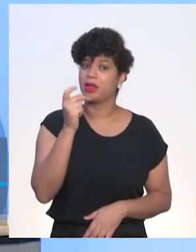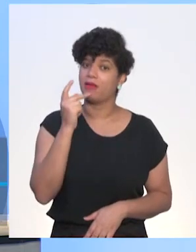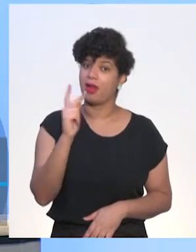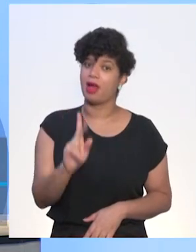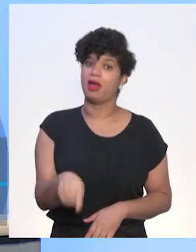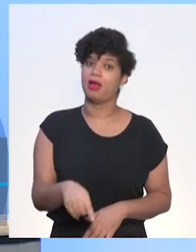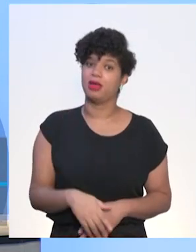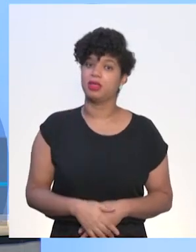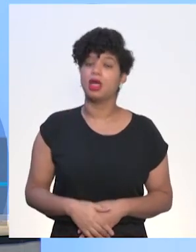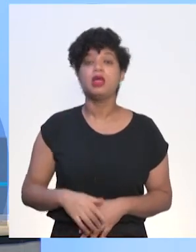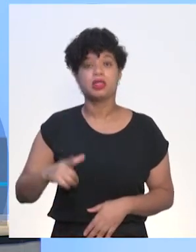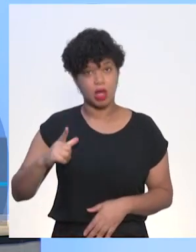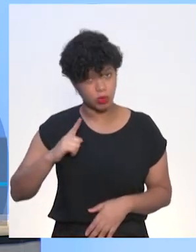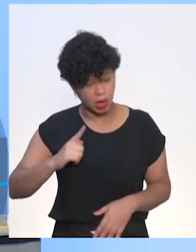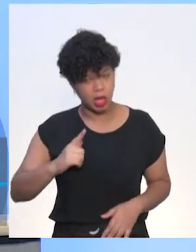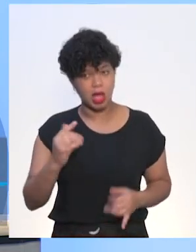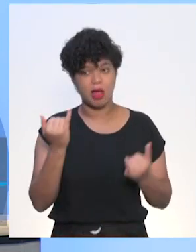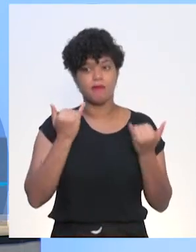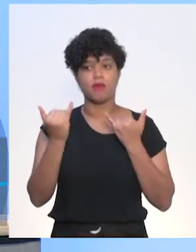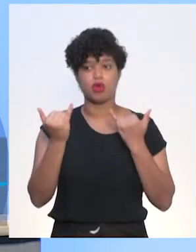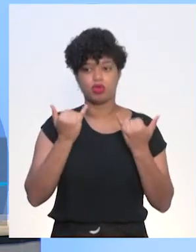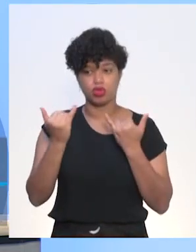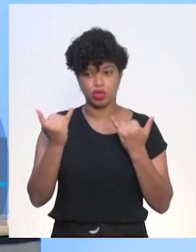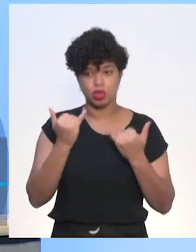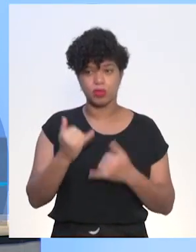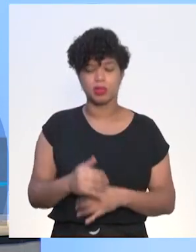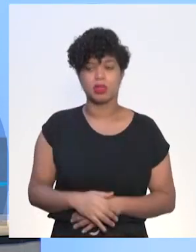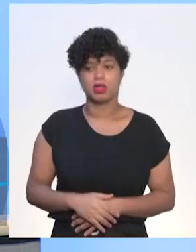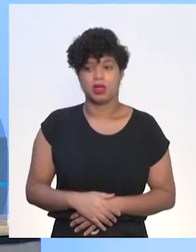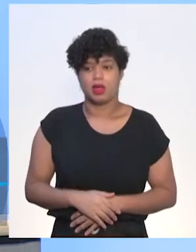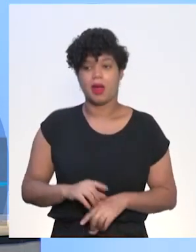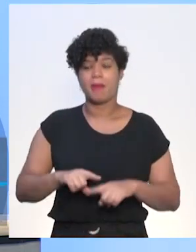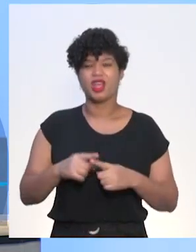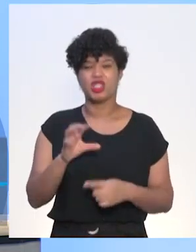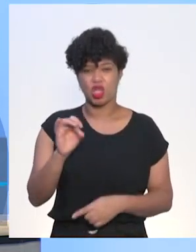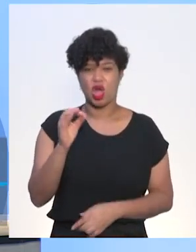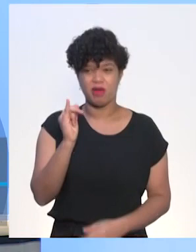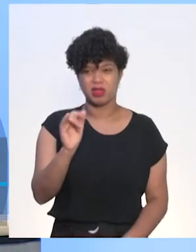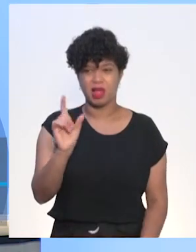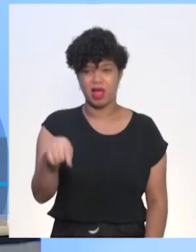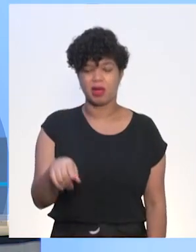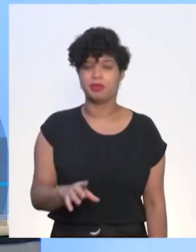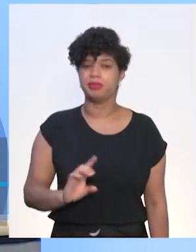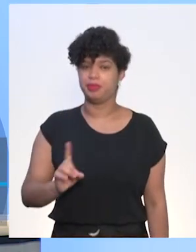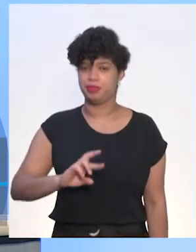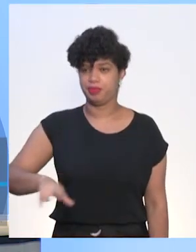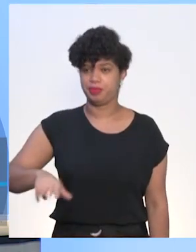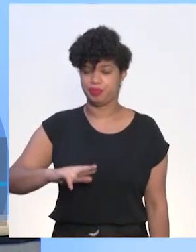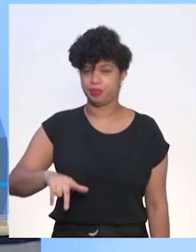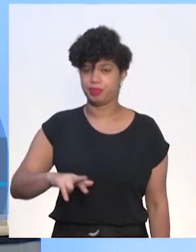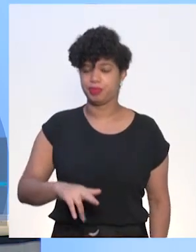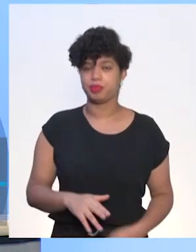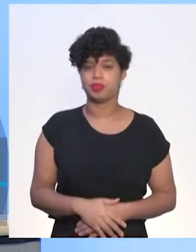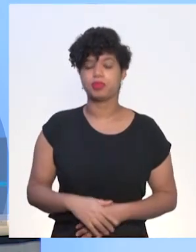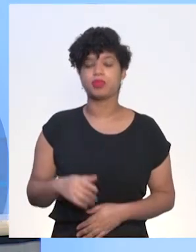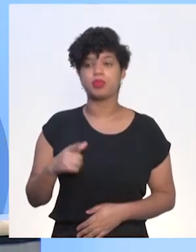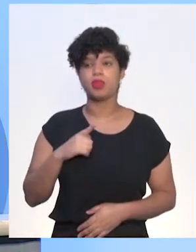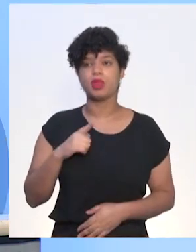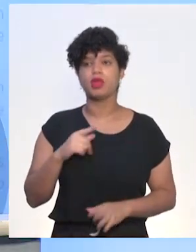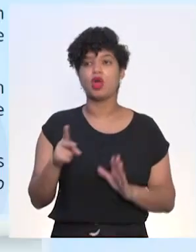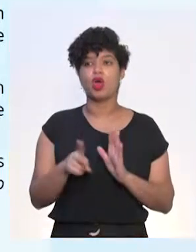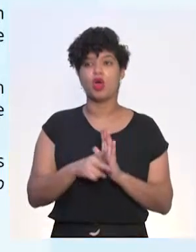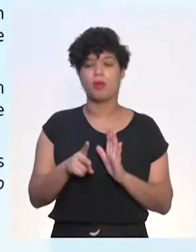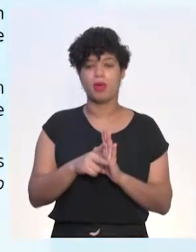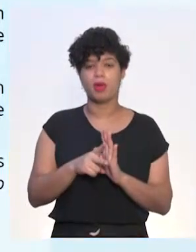então ela vai informar vai informar mas não só informar Tá então vamos lá no jornal impresso no